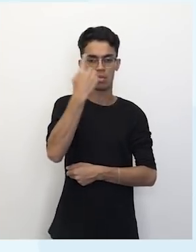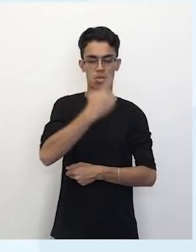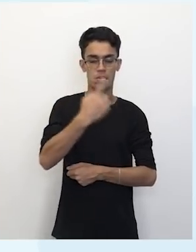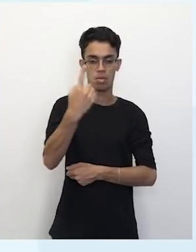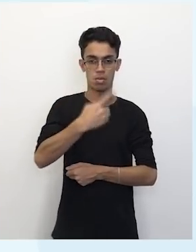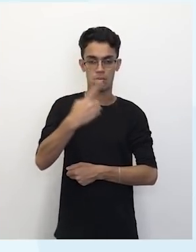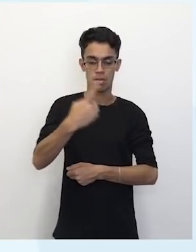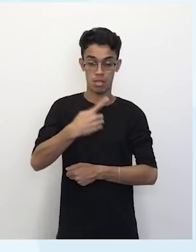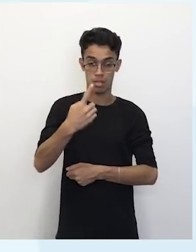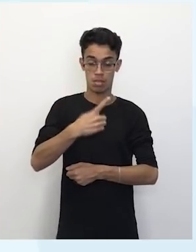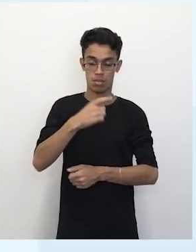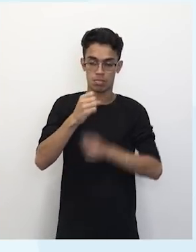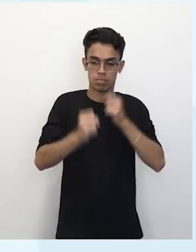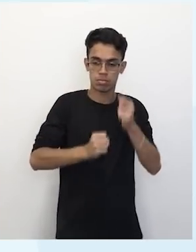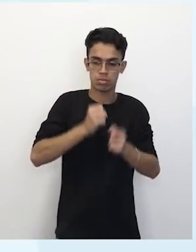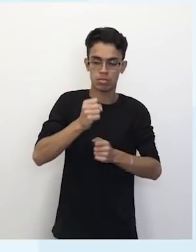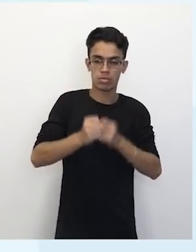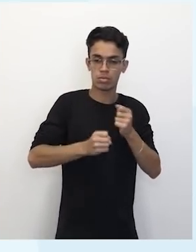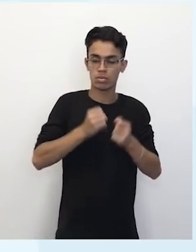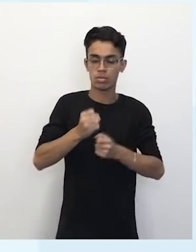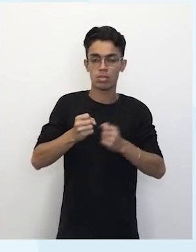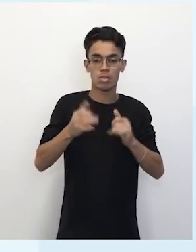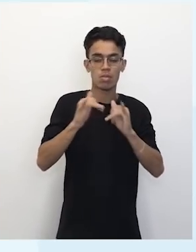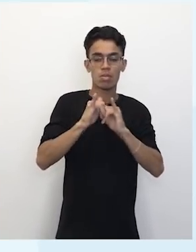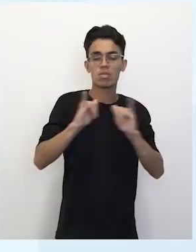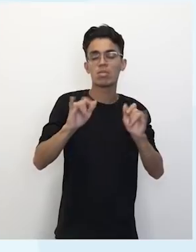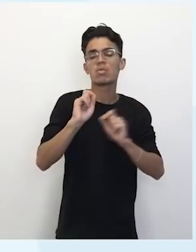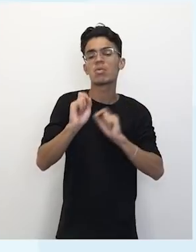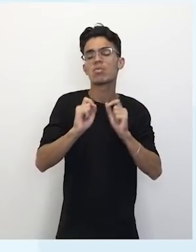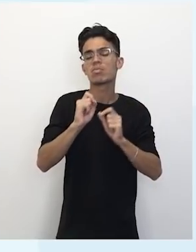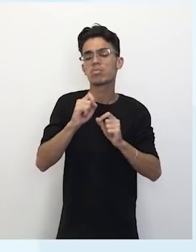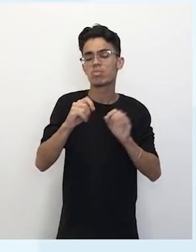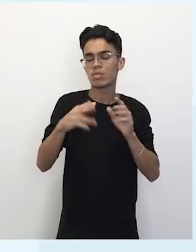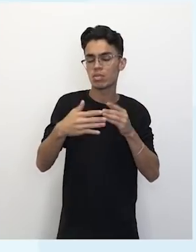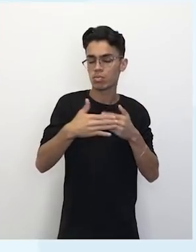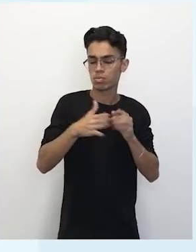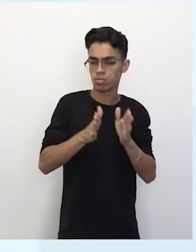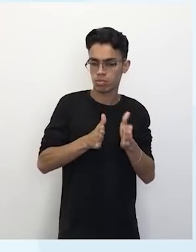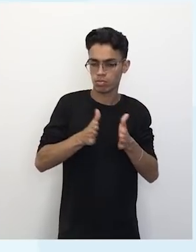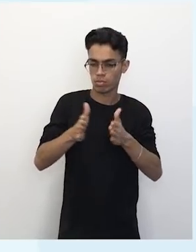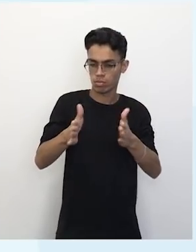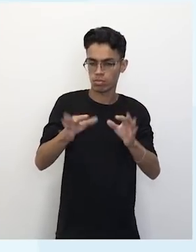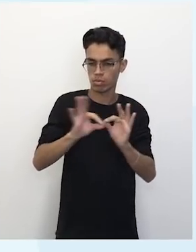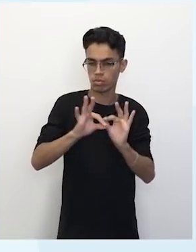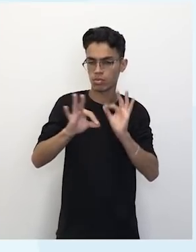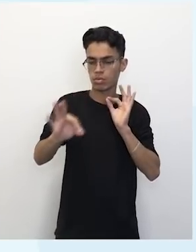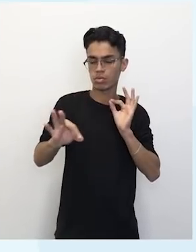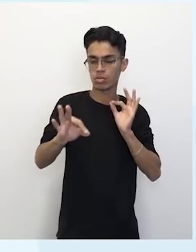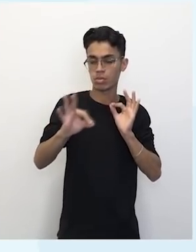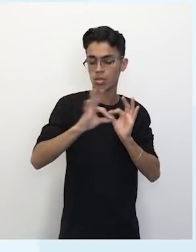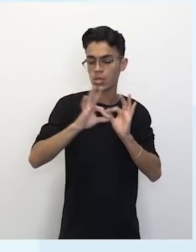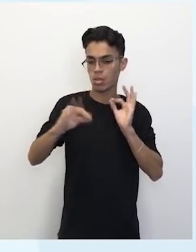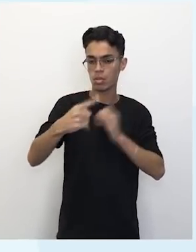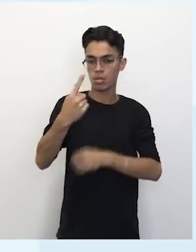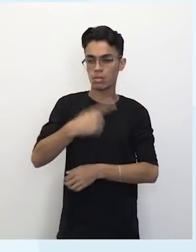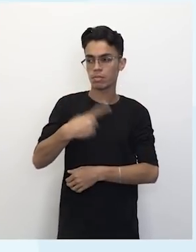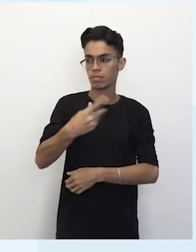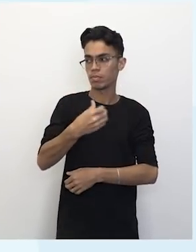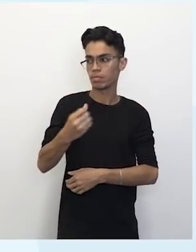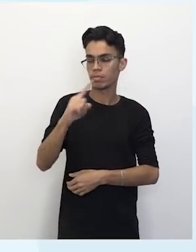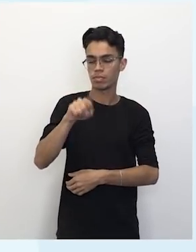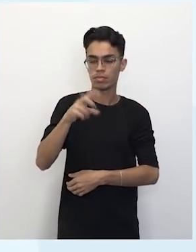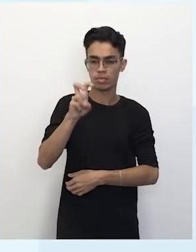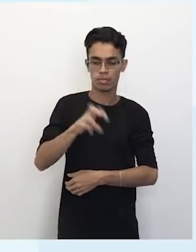do percurso, ele não falou quem é o percurso, tá certo? A primeira metade do percurso, ela correu em